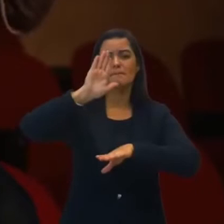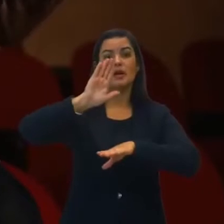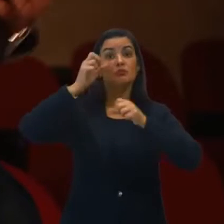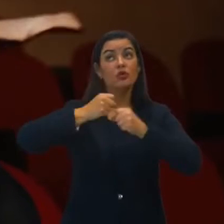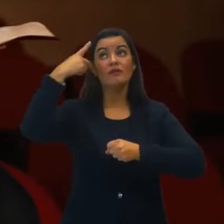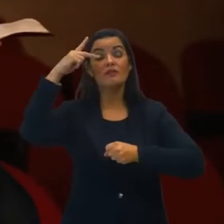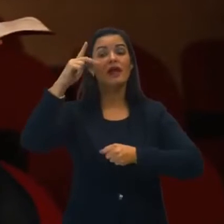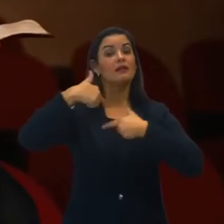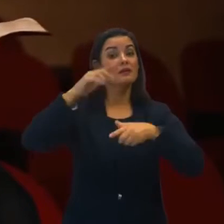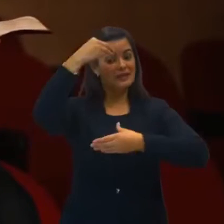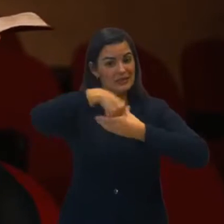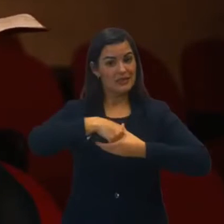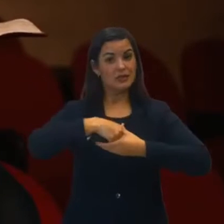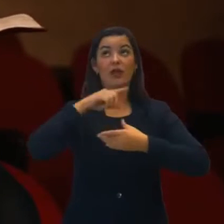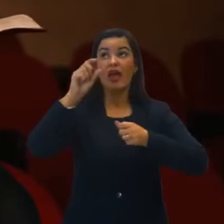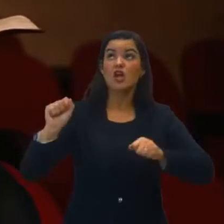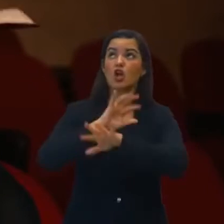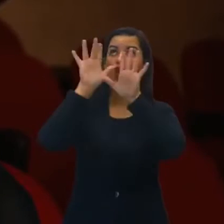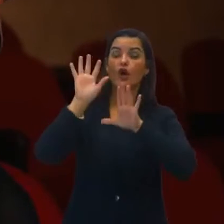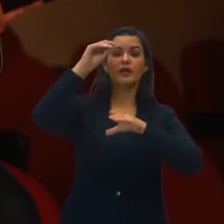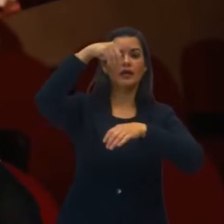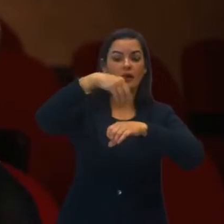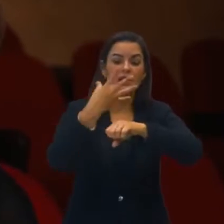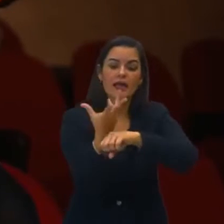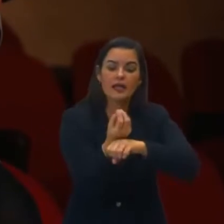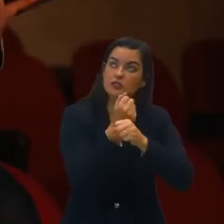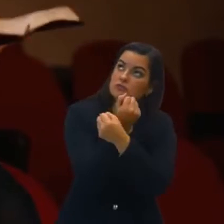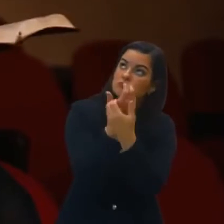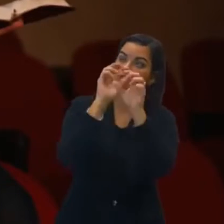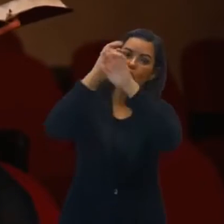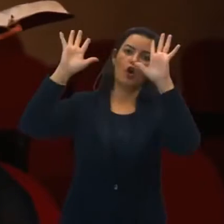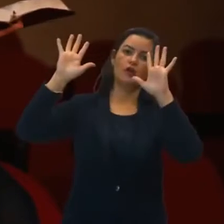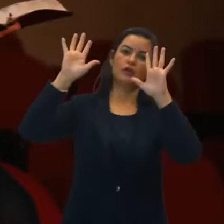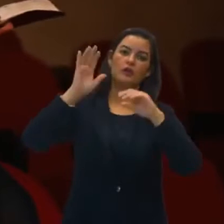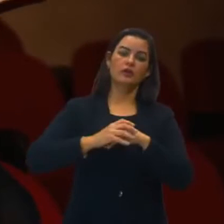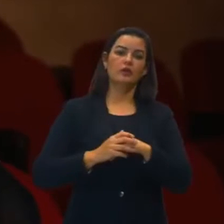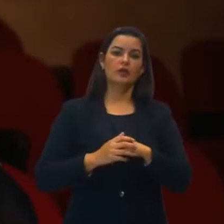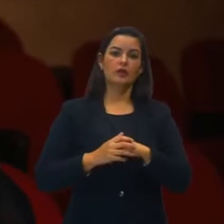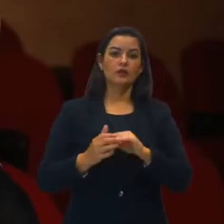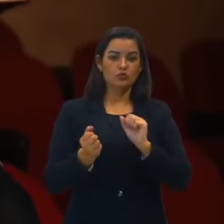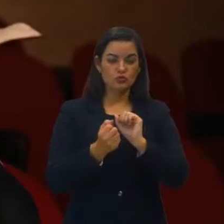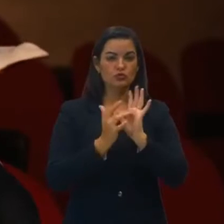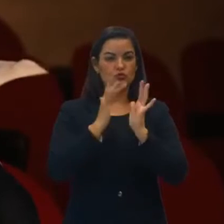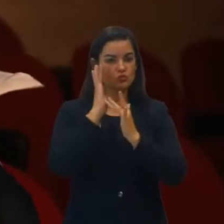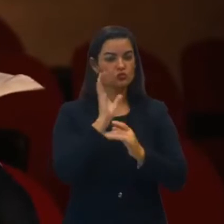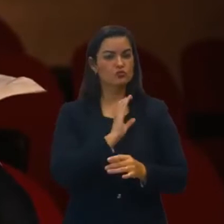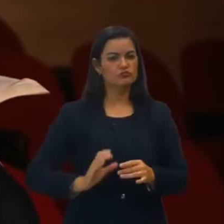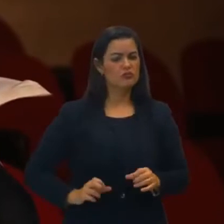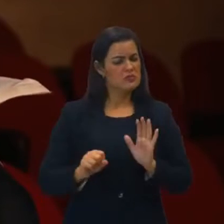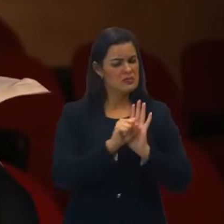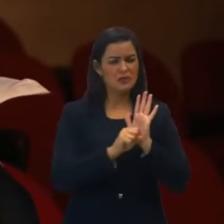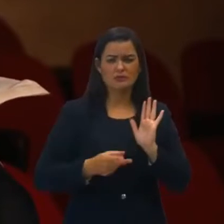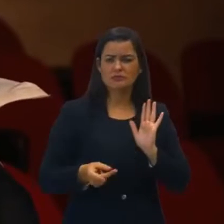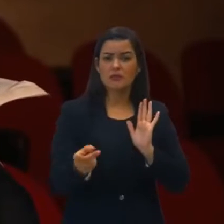nós, a ele seja a glória na igreja e em Cristo Jesus, agora e pelos séculos eternos. Eu quero dizer para você que Deus tem mais